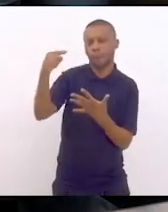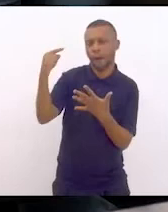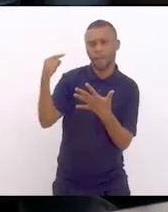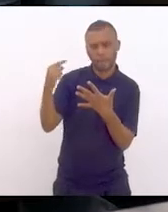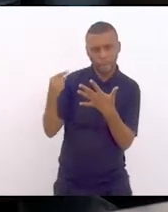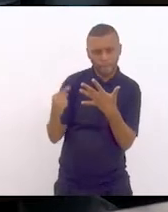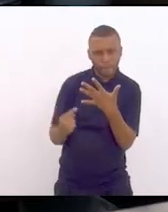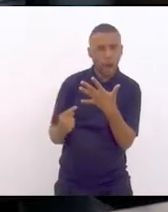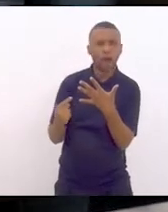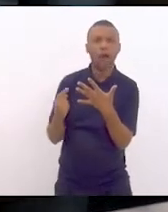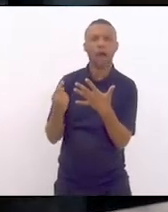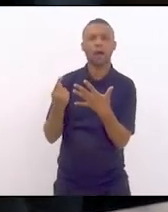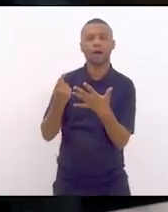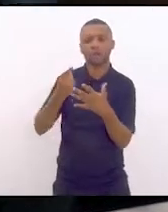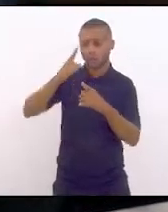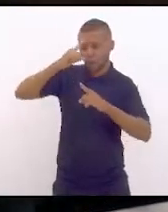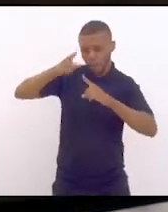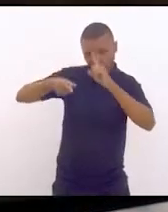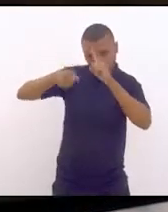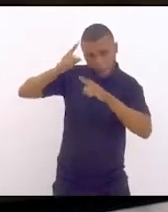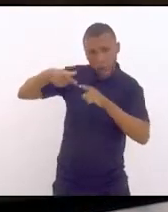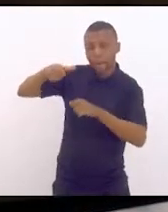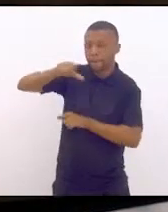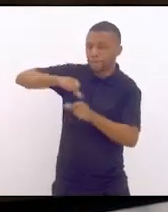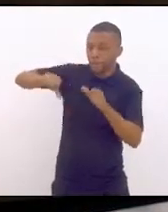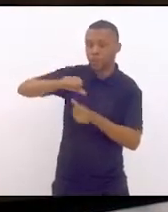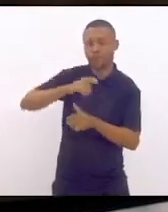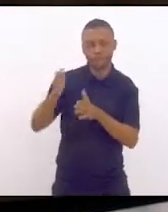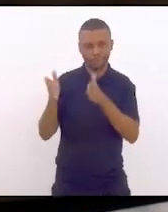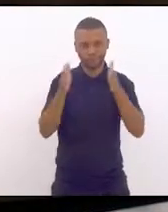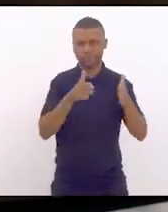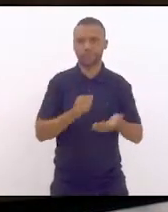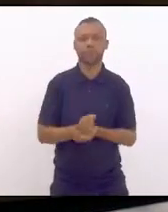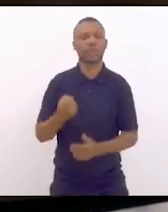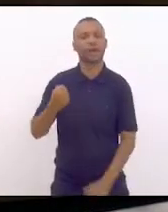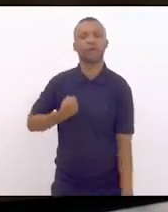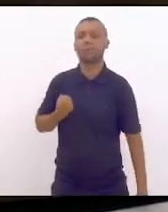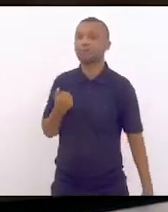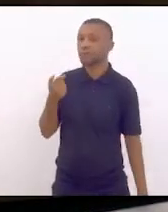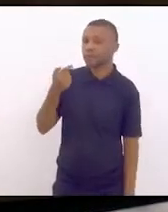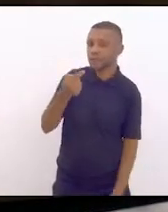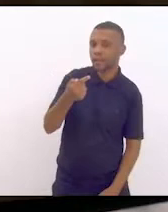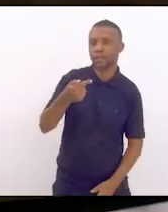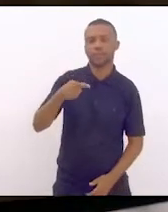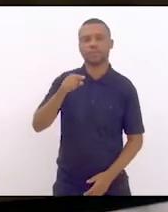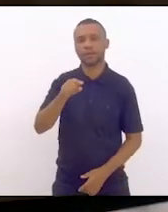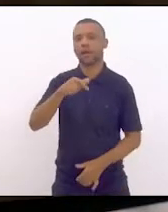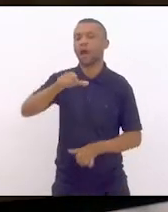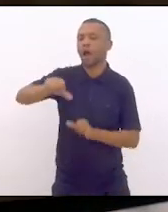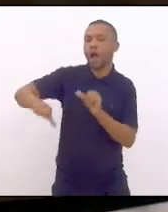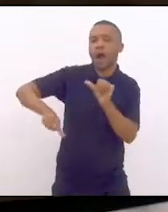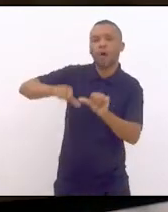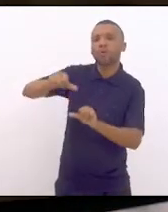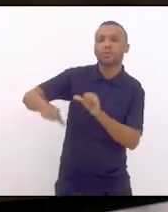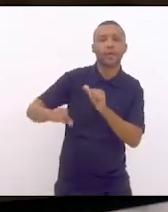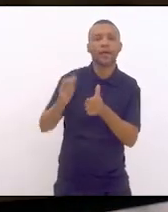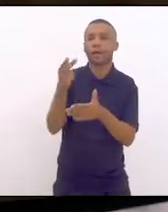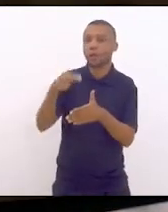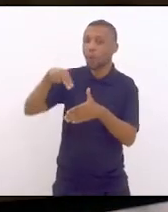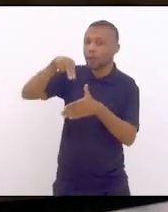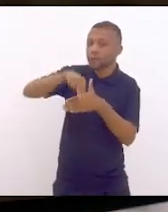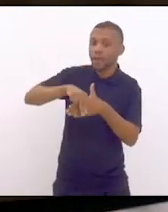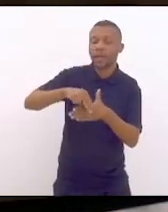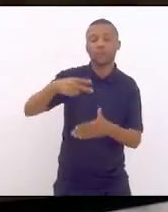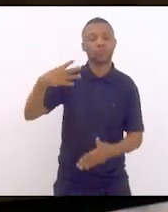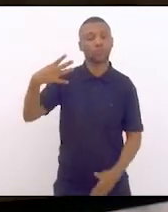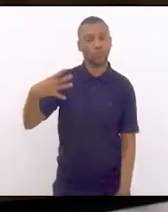respectivas coordenadas. A emenda modificativa número 7 altera o anexo